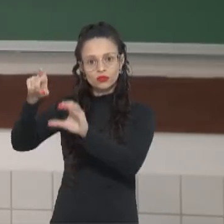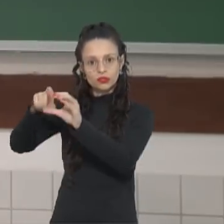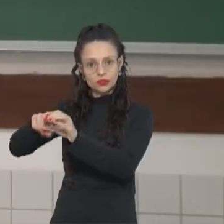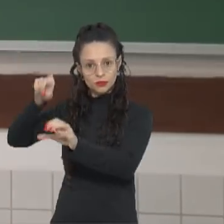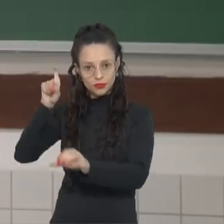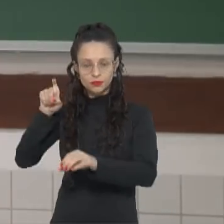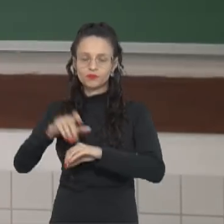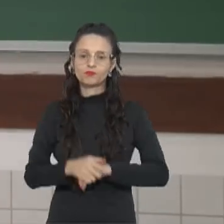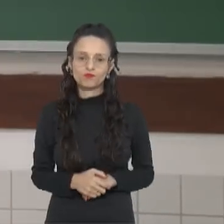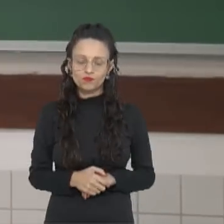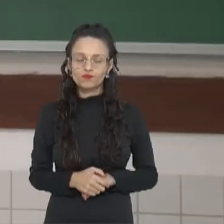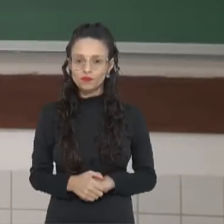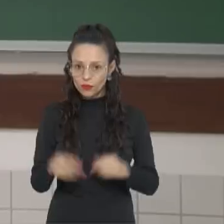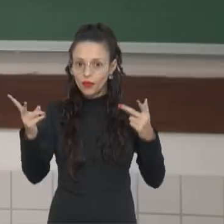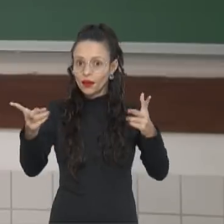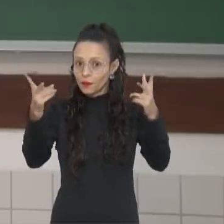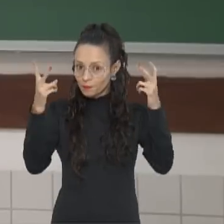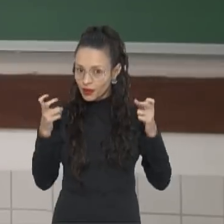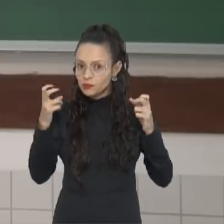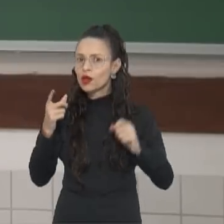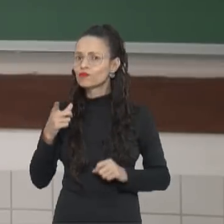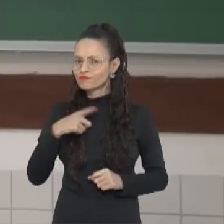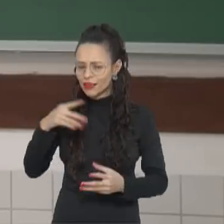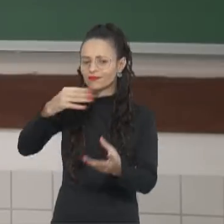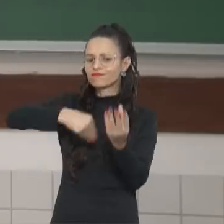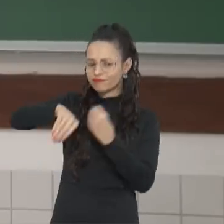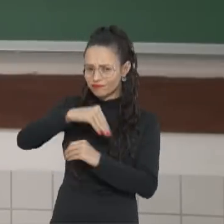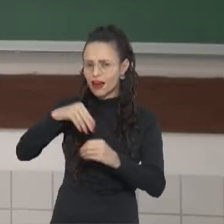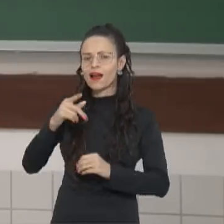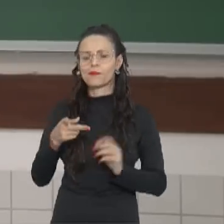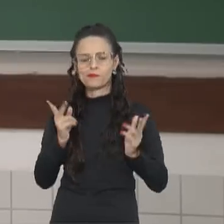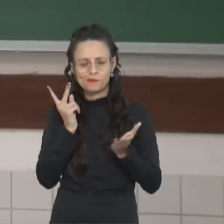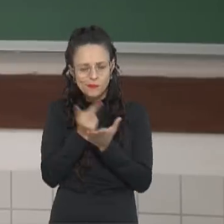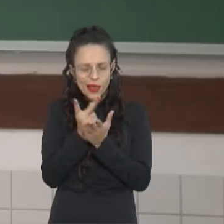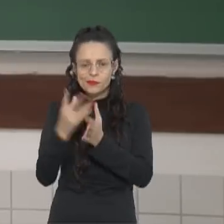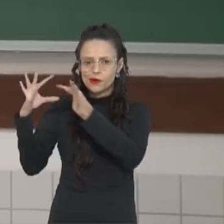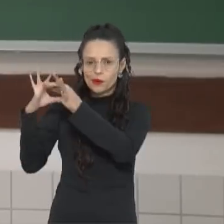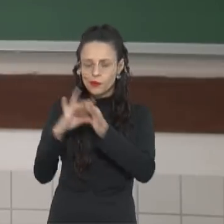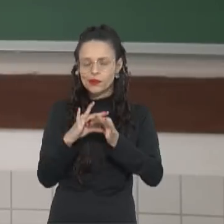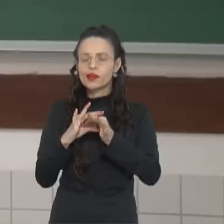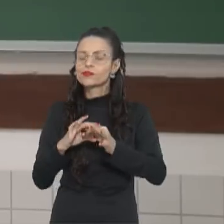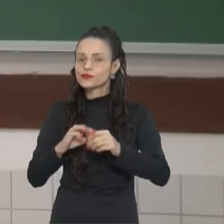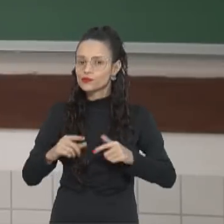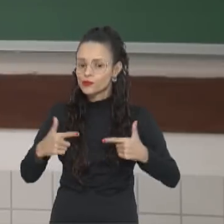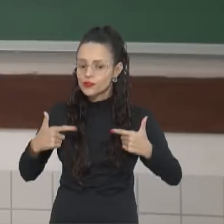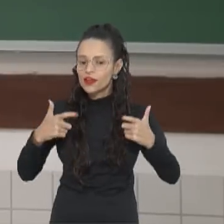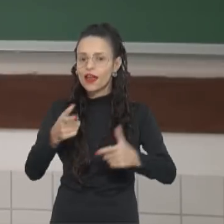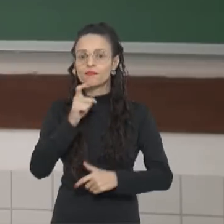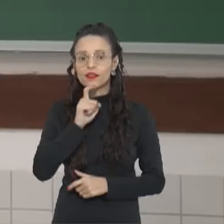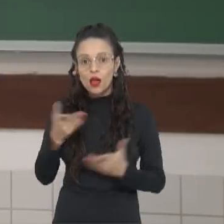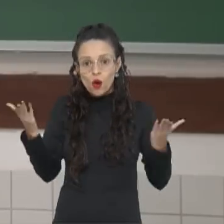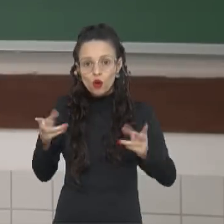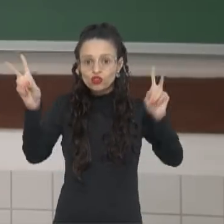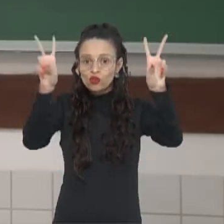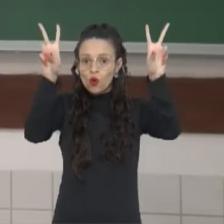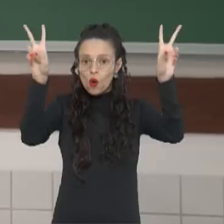pós-independência. Então, reparou que tem Guerra Fria no meio? Tem. Hoje o assunto principal, a chamada